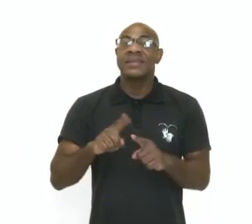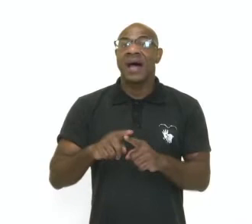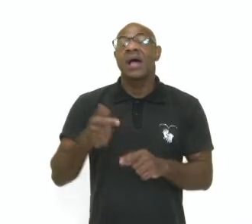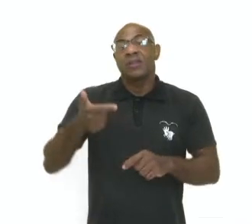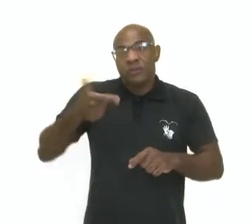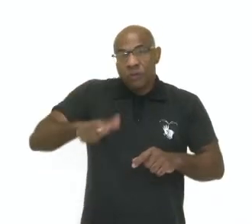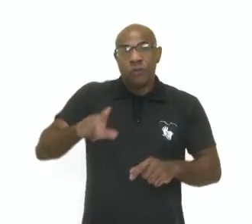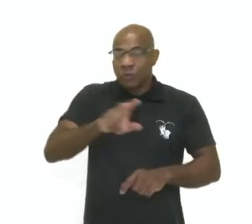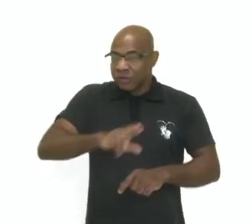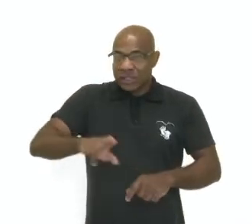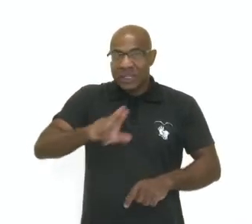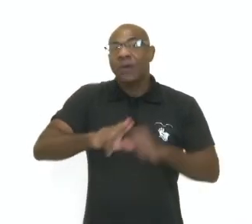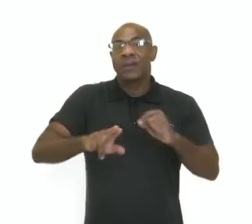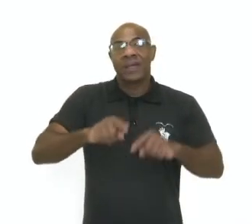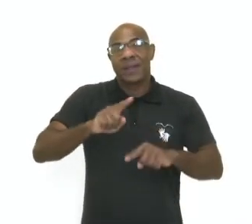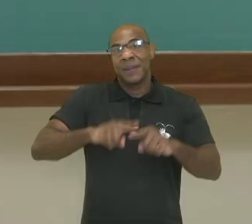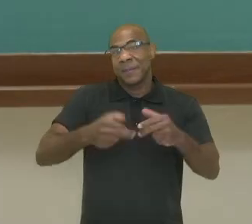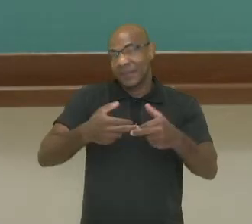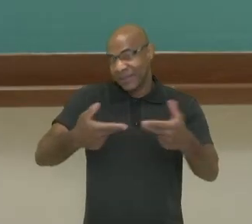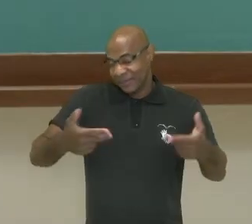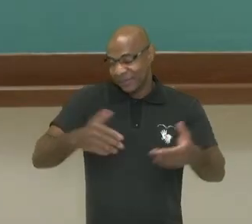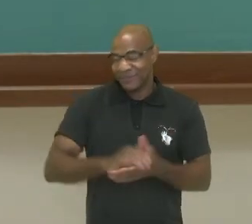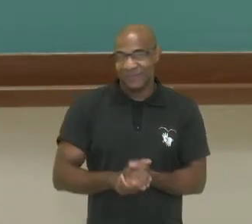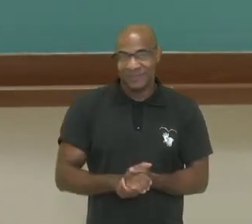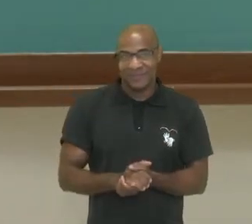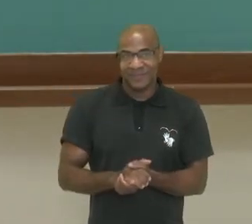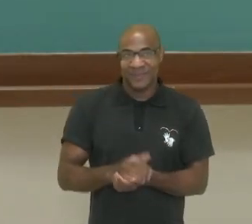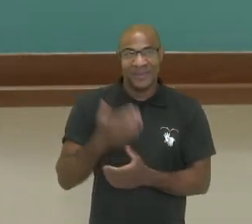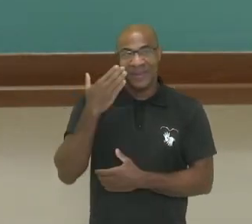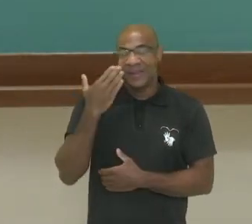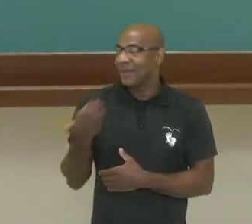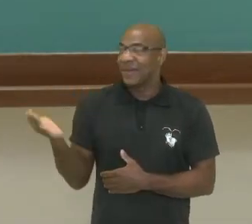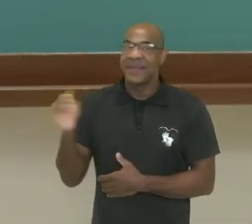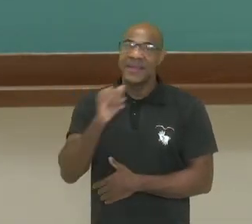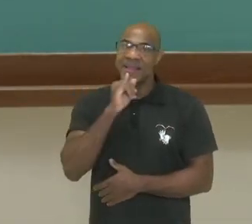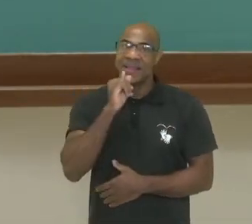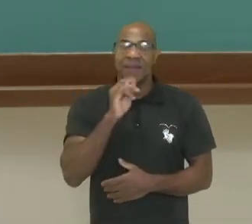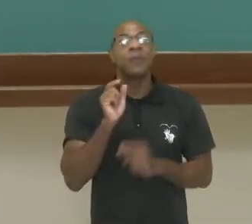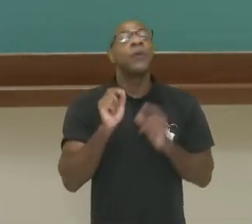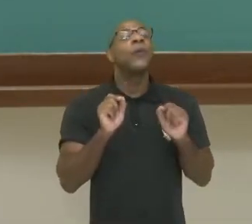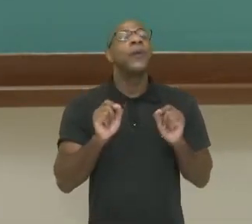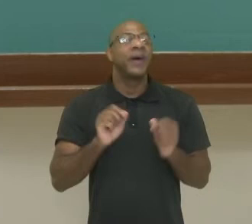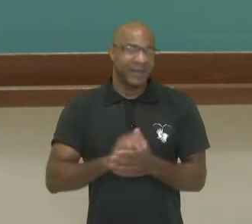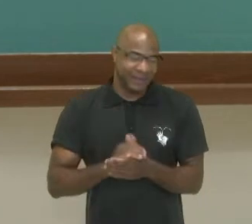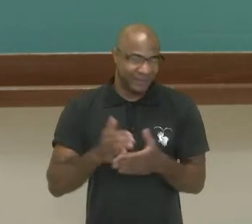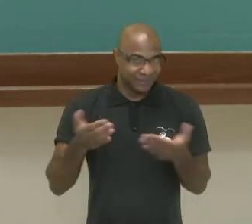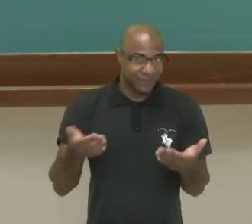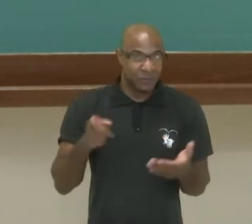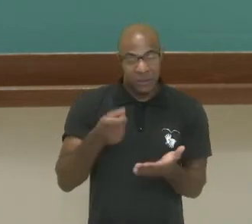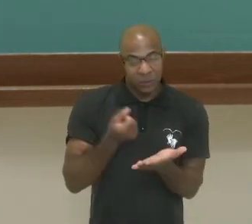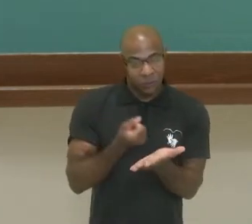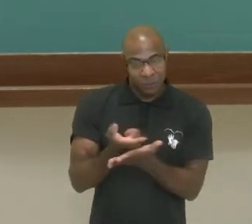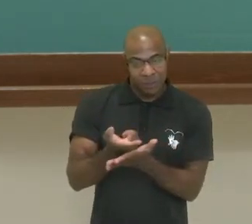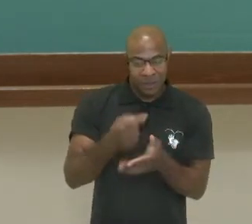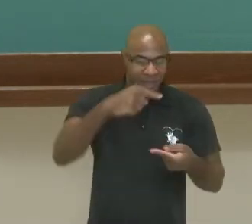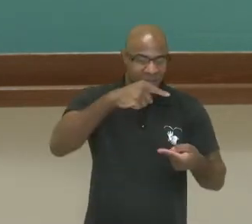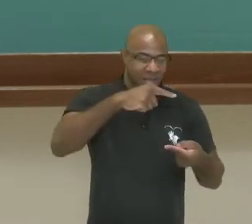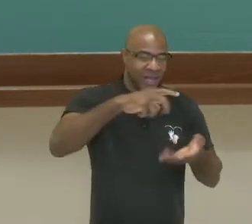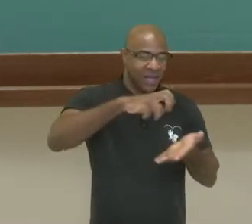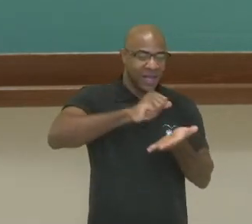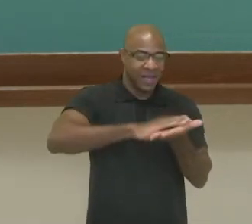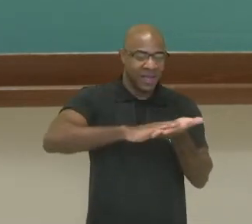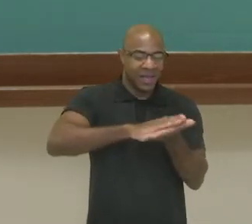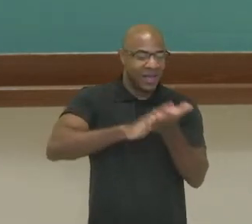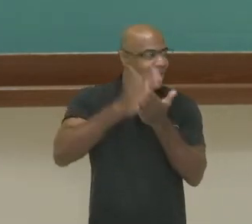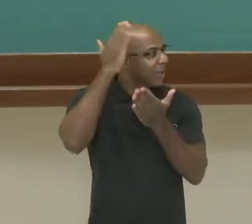sua permanência por mais tempo. Um exemplo disso, né? Por exemplo, você compra lá o shampoo e hoje você já